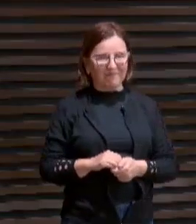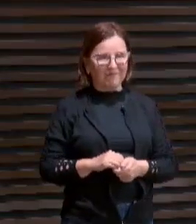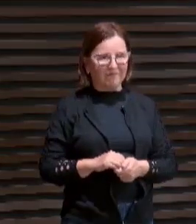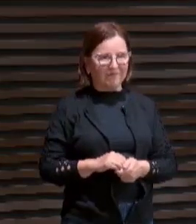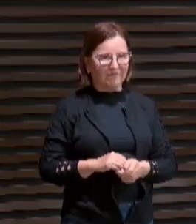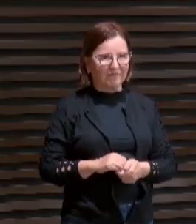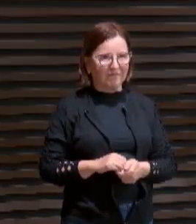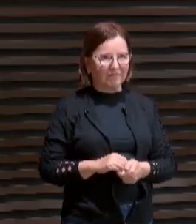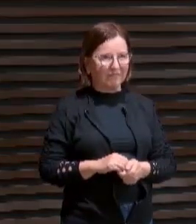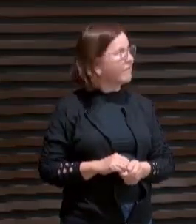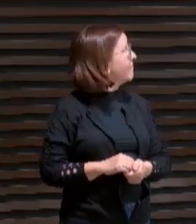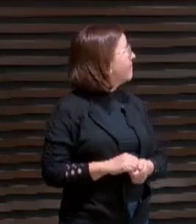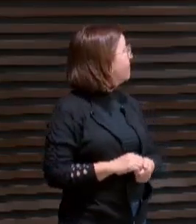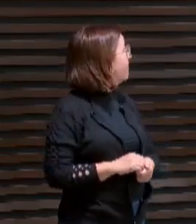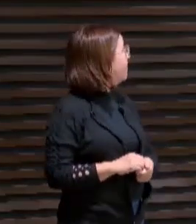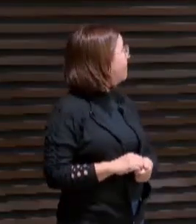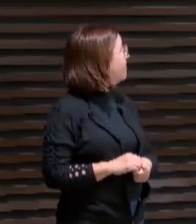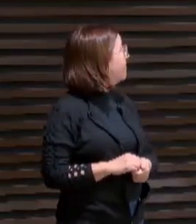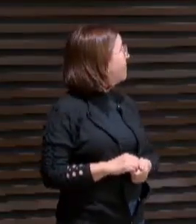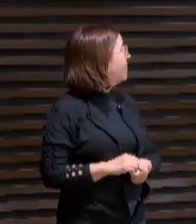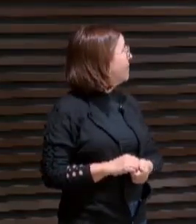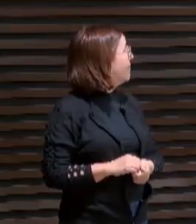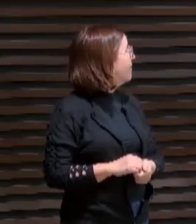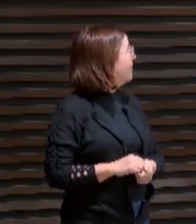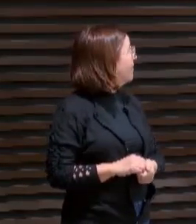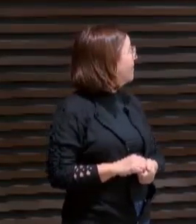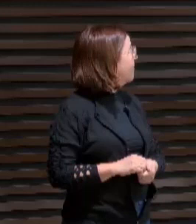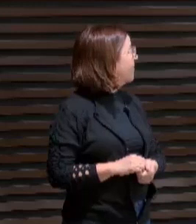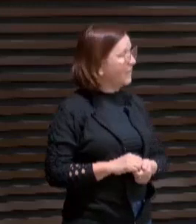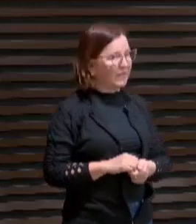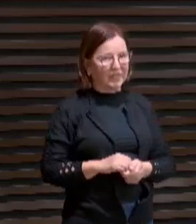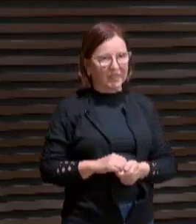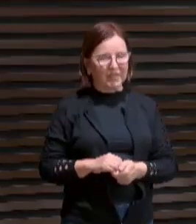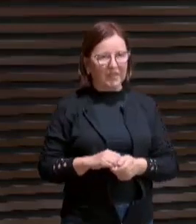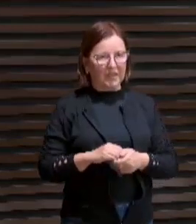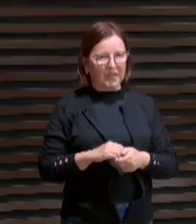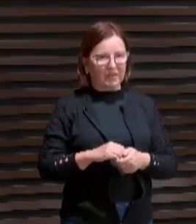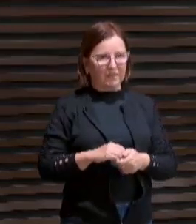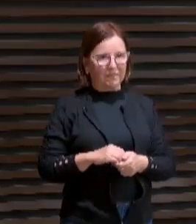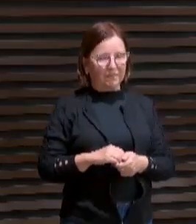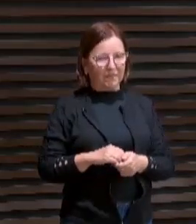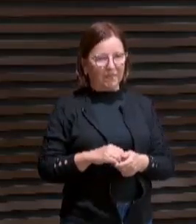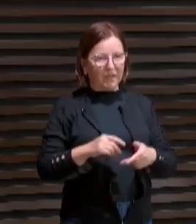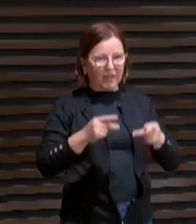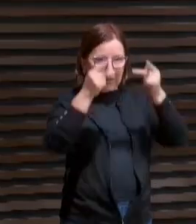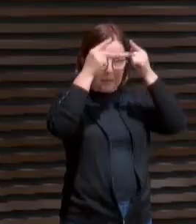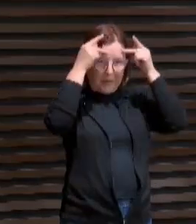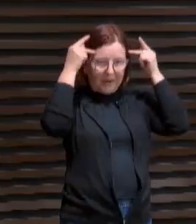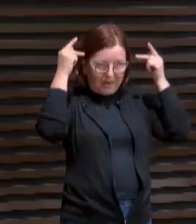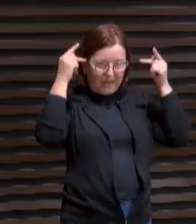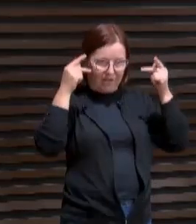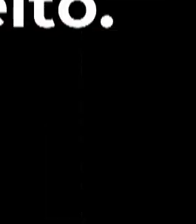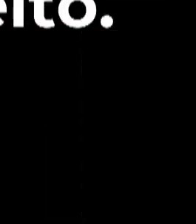no tribunal, sua mulher mandou dizer-lhe: não te envolvas com esse justo, porque